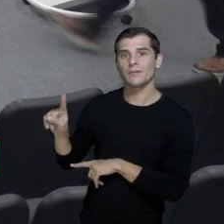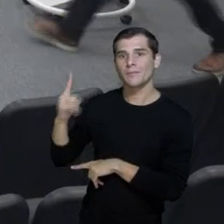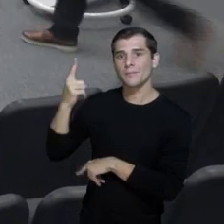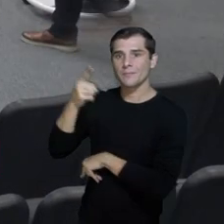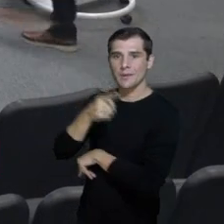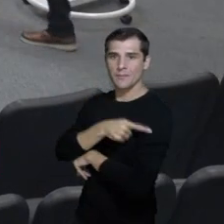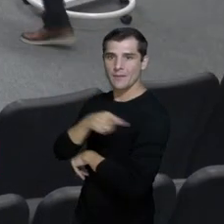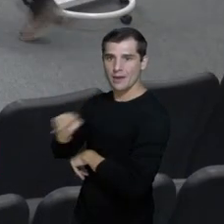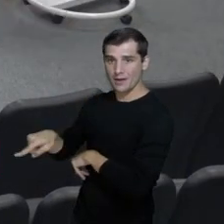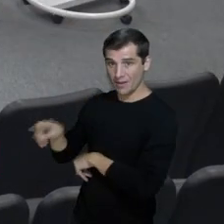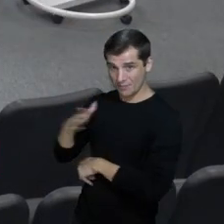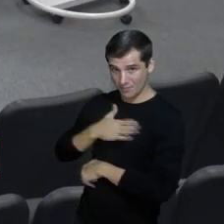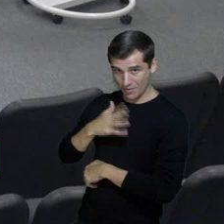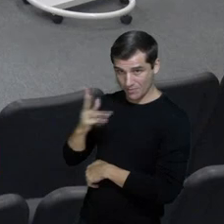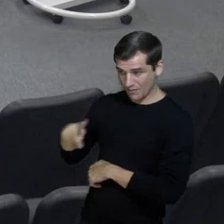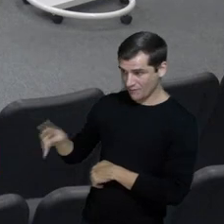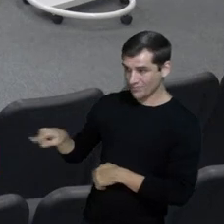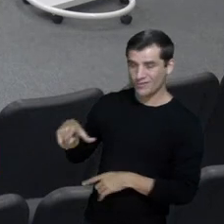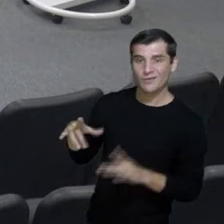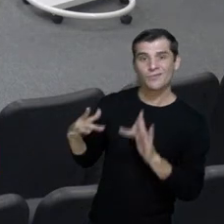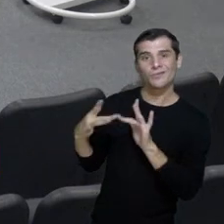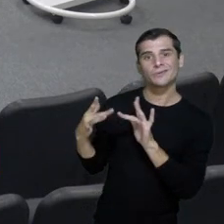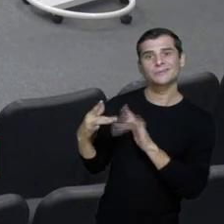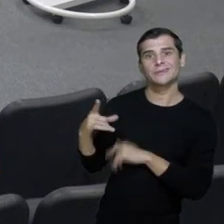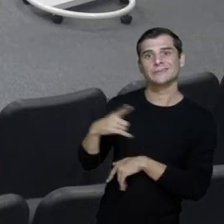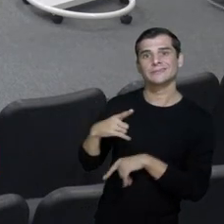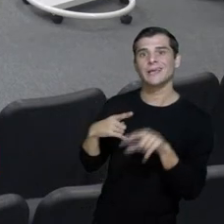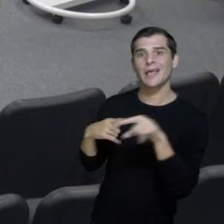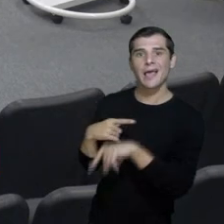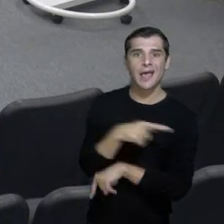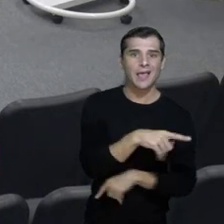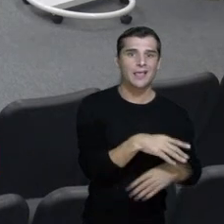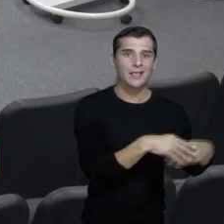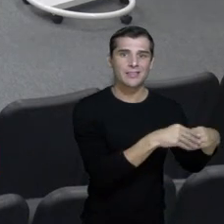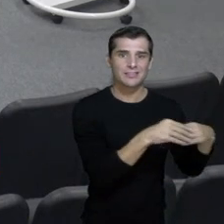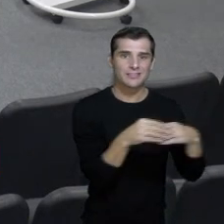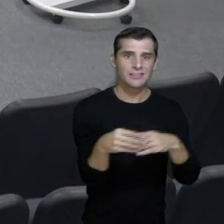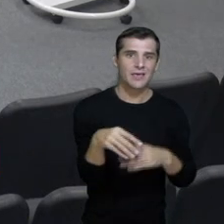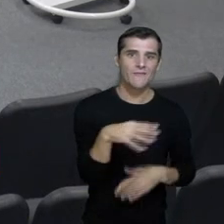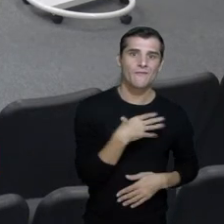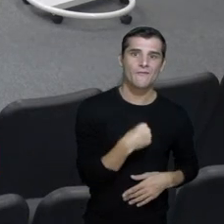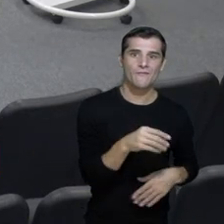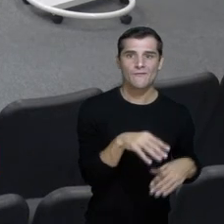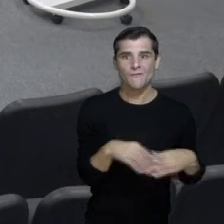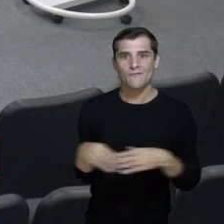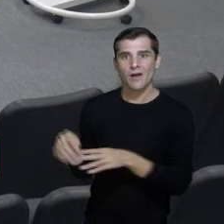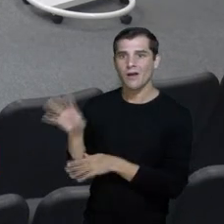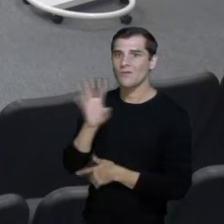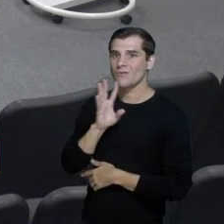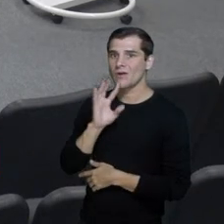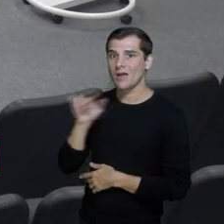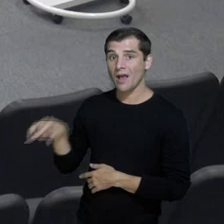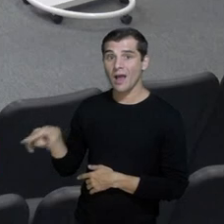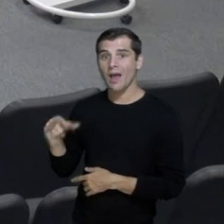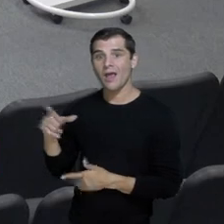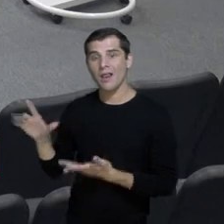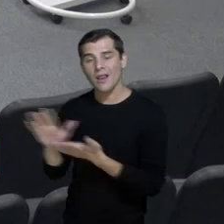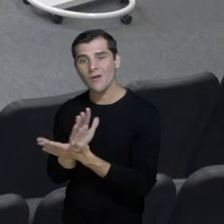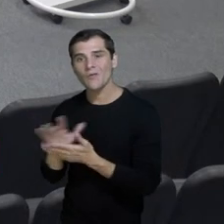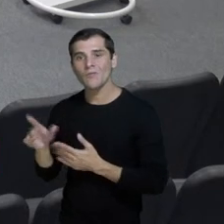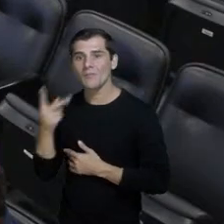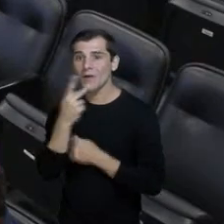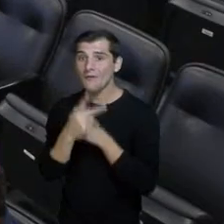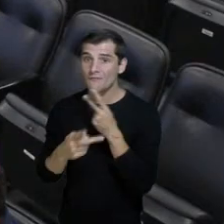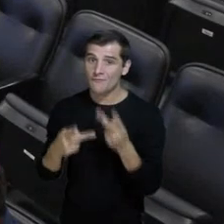maravilhoso e eu levei a minha filha para conhecê-la e ela fez algumas considerações em relação ao que eu era enquanto criança enquanto